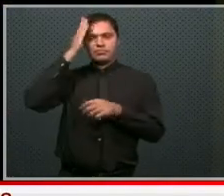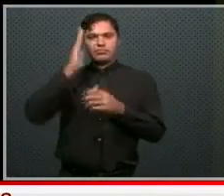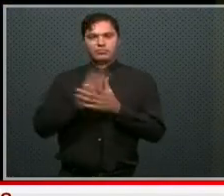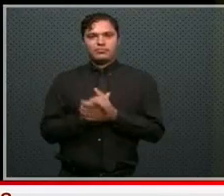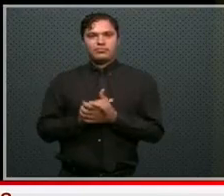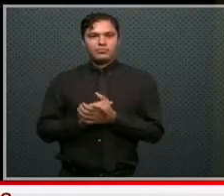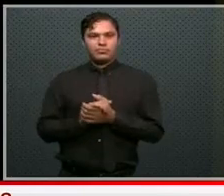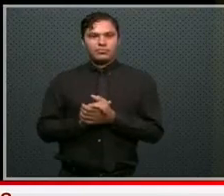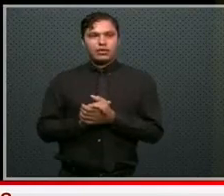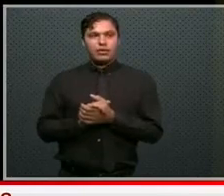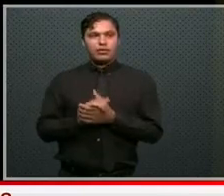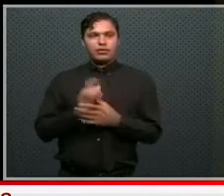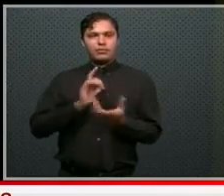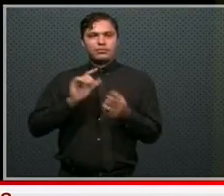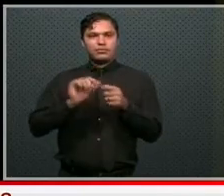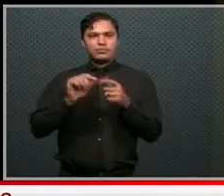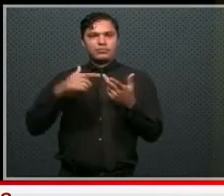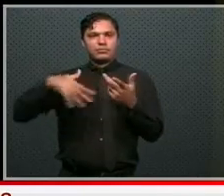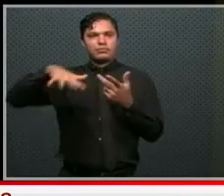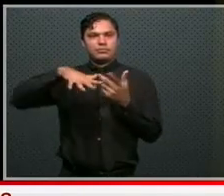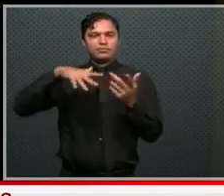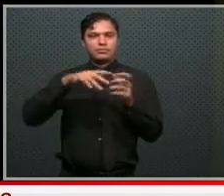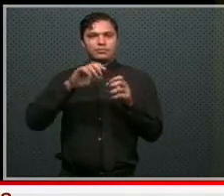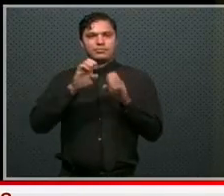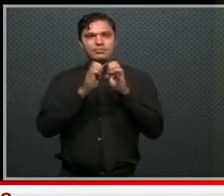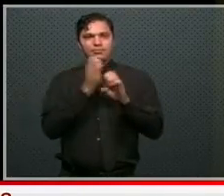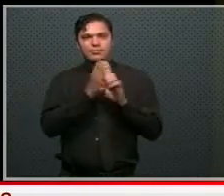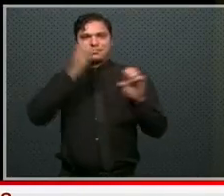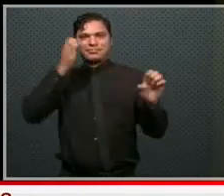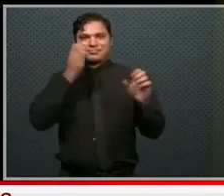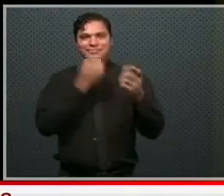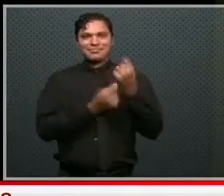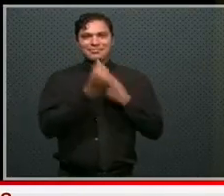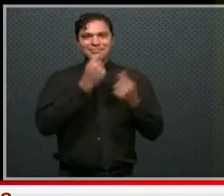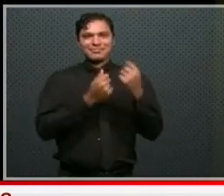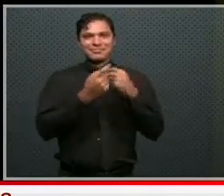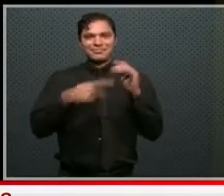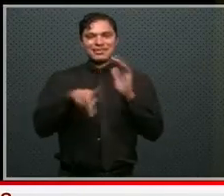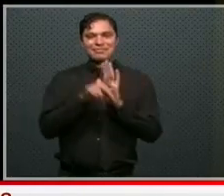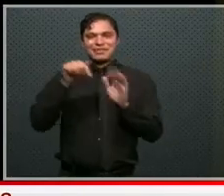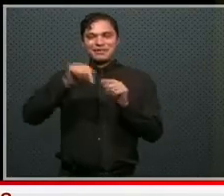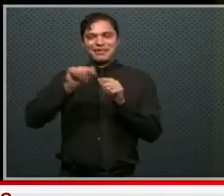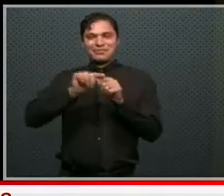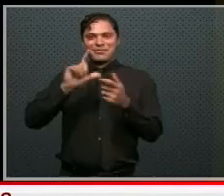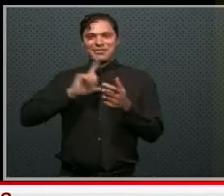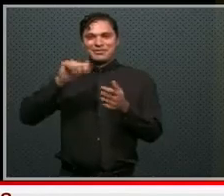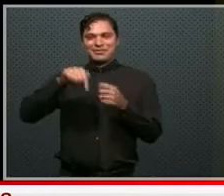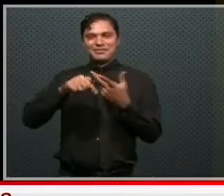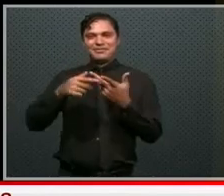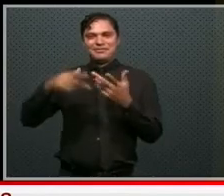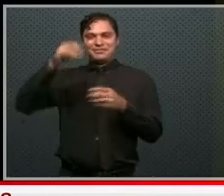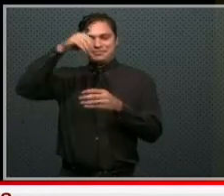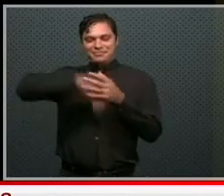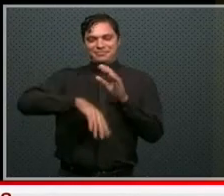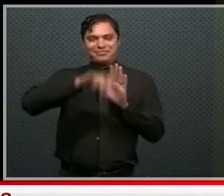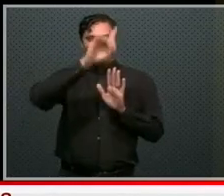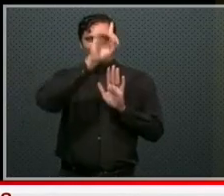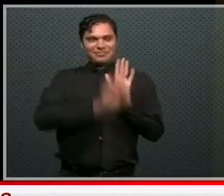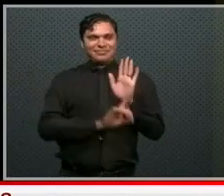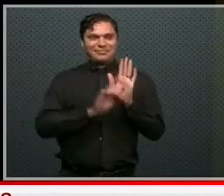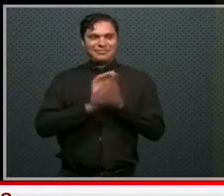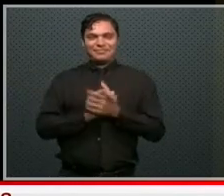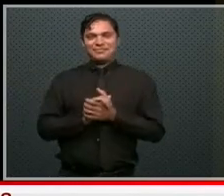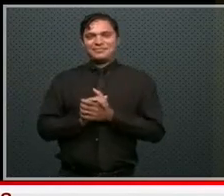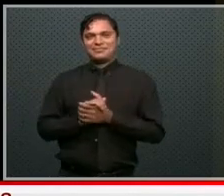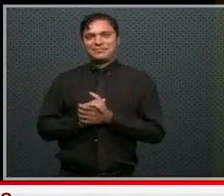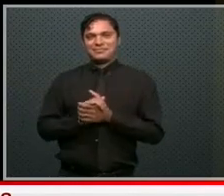ela é engenheira agrônomo não tive vocação para agronomia Mas tive vocação para o direito e dentro do direito no Estado do Pará